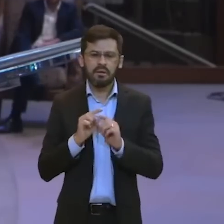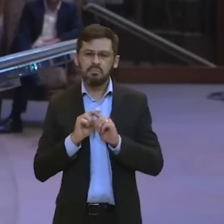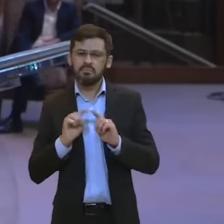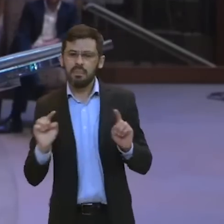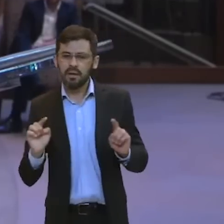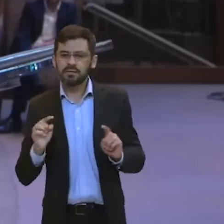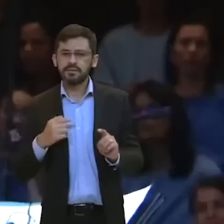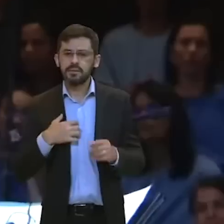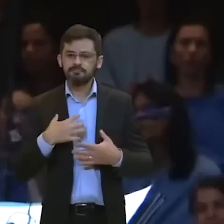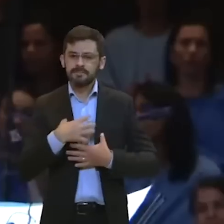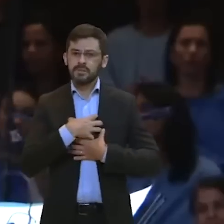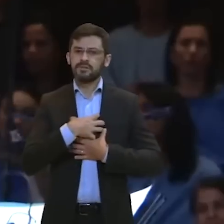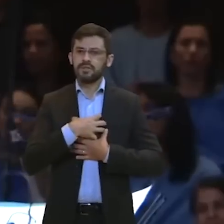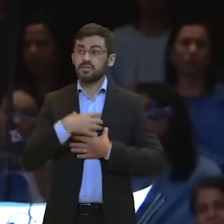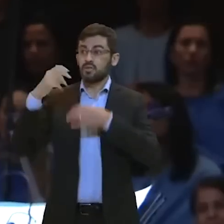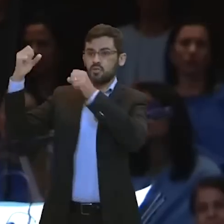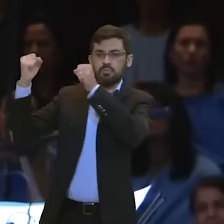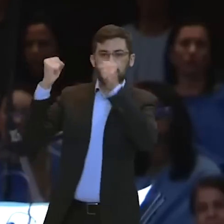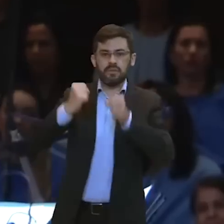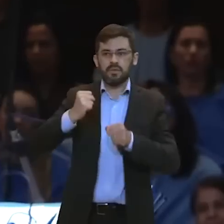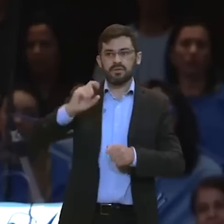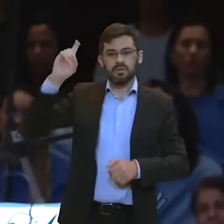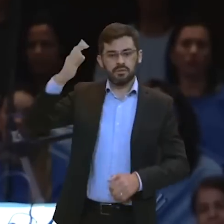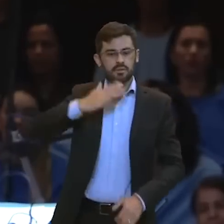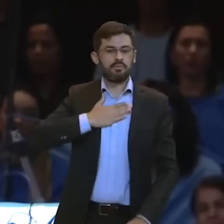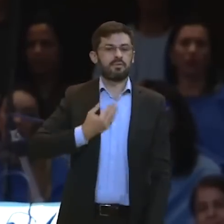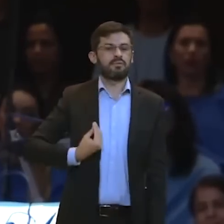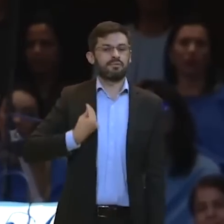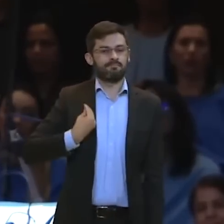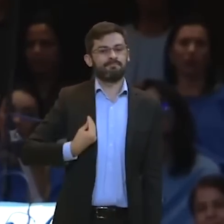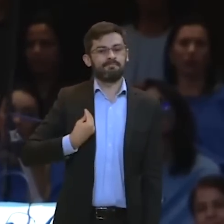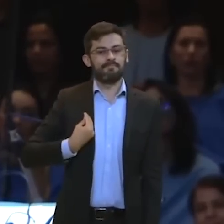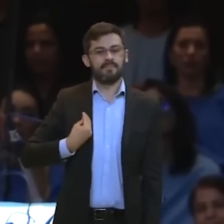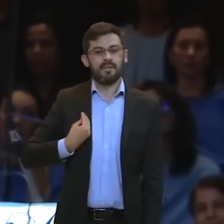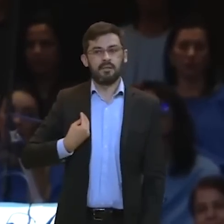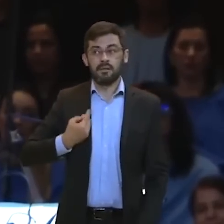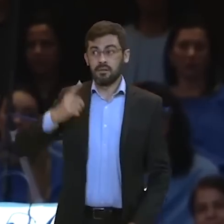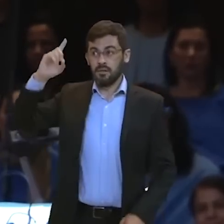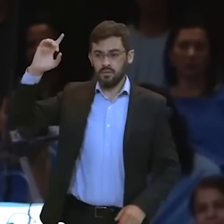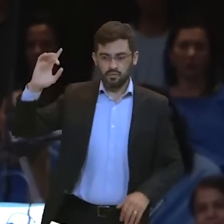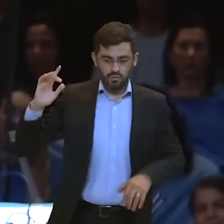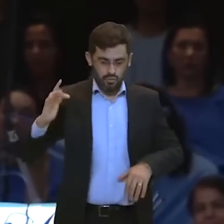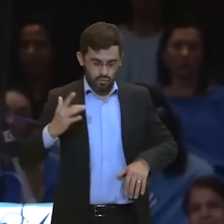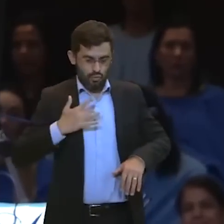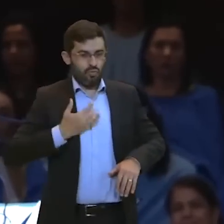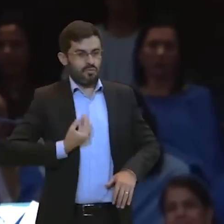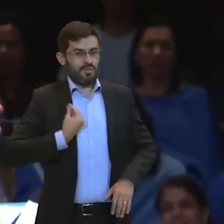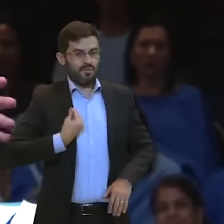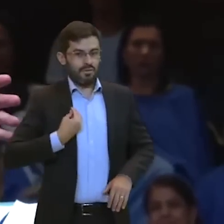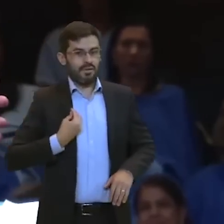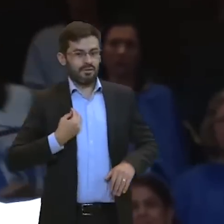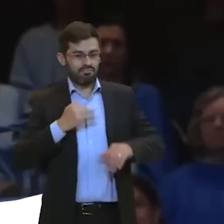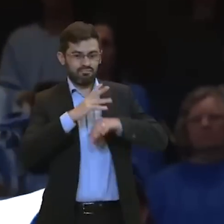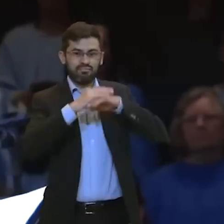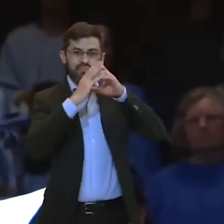estranho, eu senti o poder de Deus, e o Senhor tocou o meu joelho, e de repente aquele